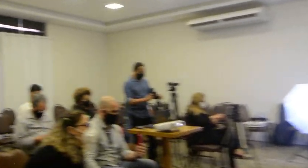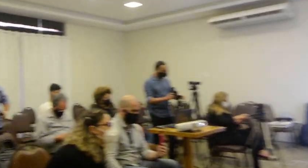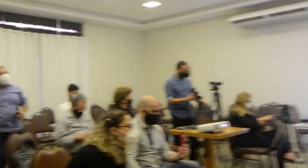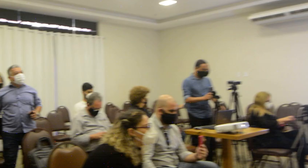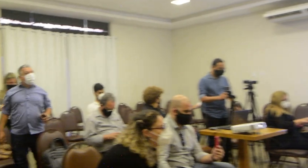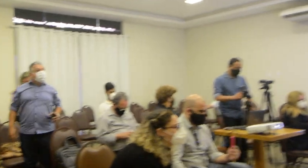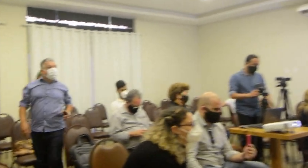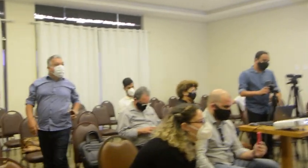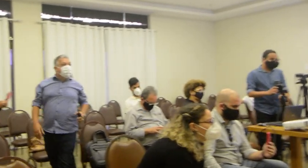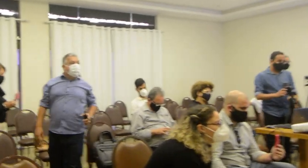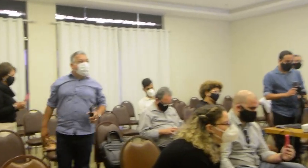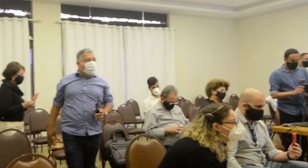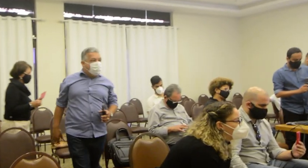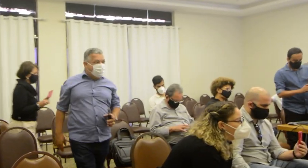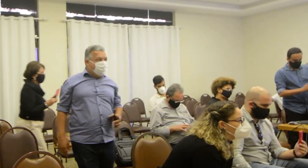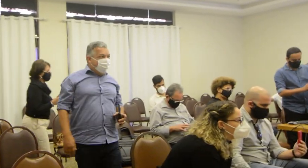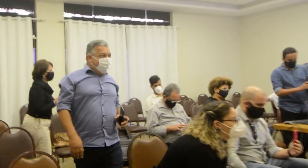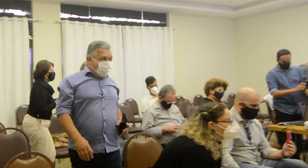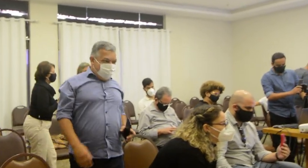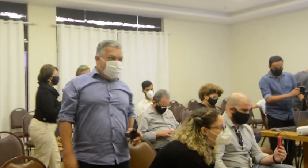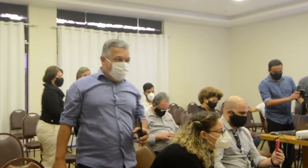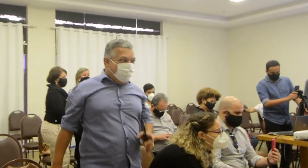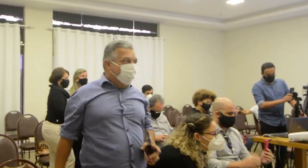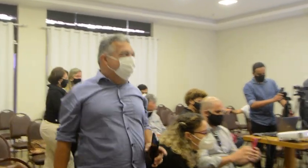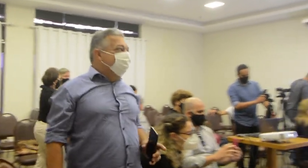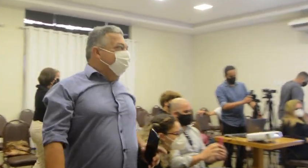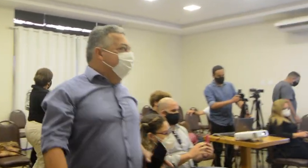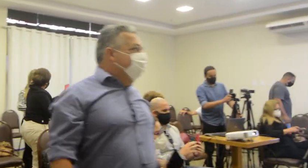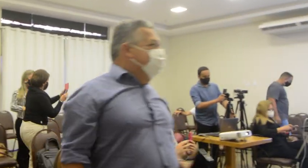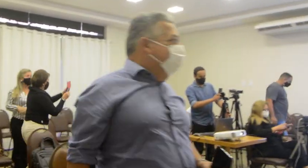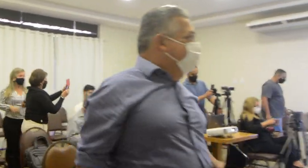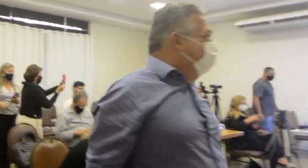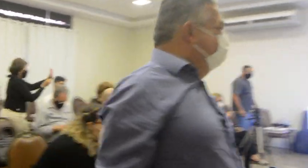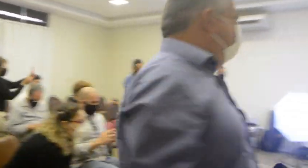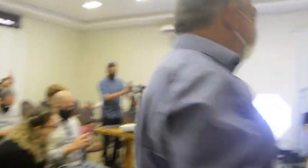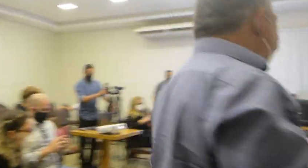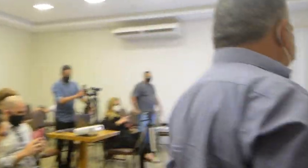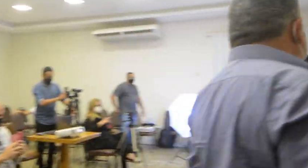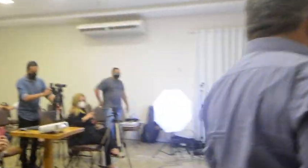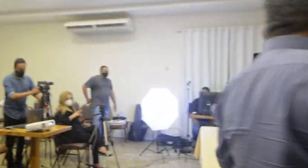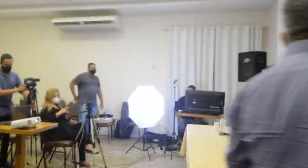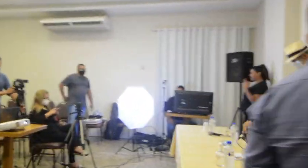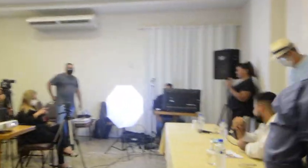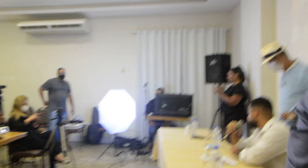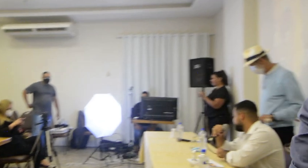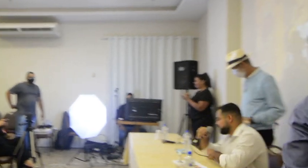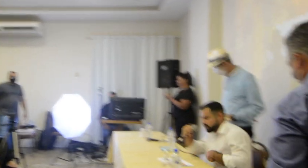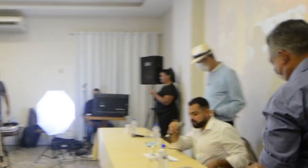sem máscara, então eles vão ficar de máscara. Tá? É obrigatório.